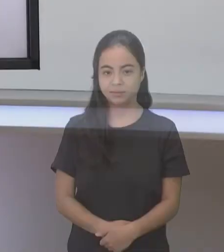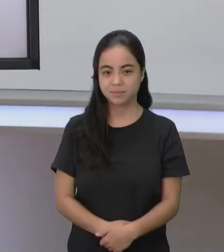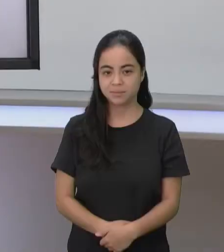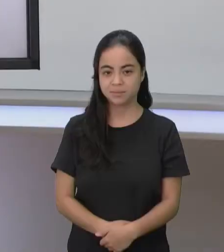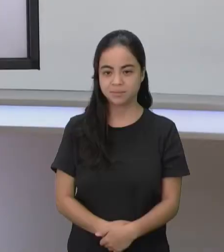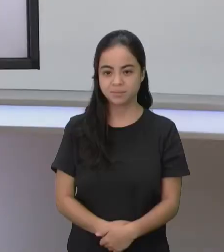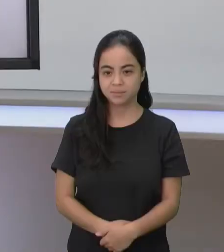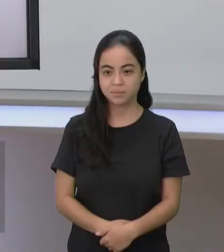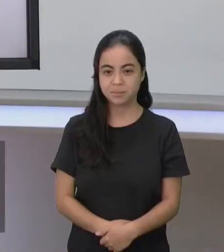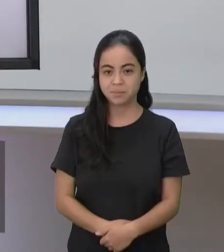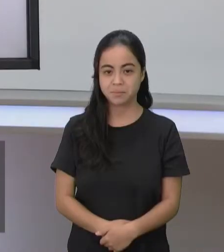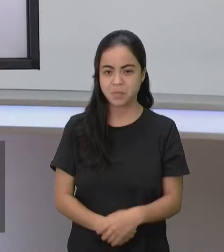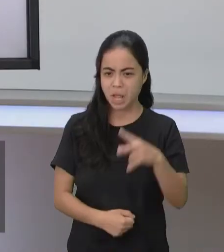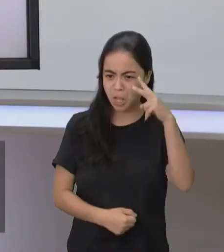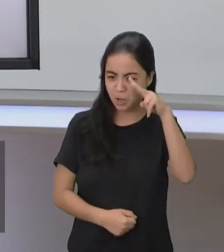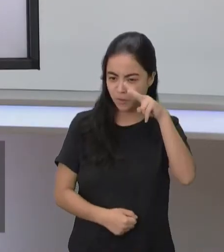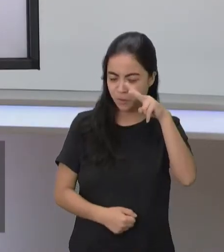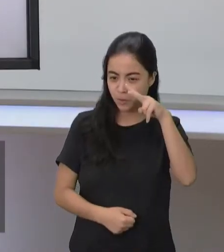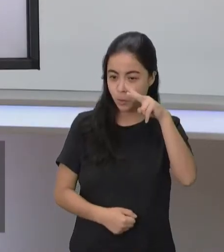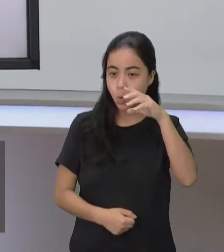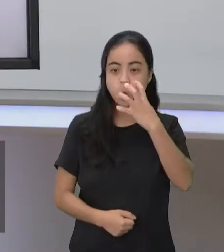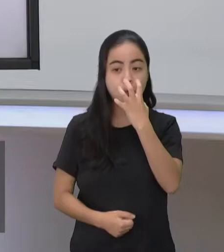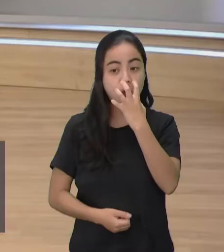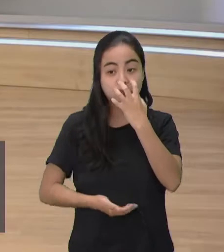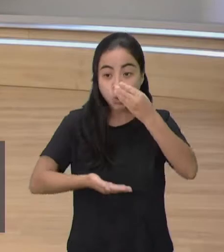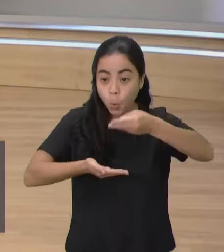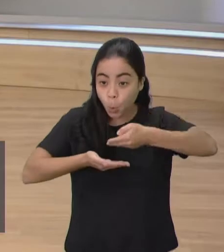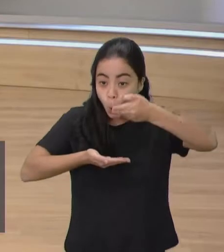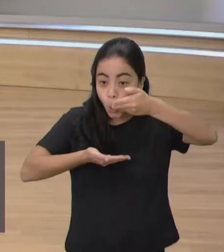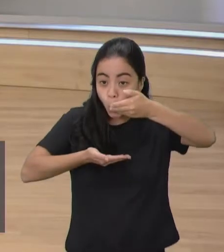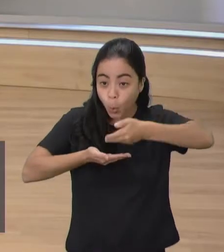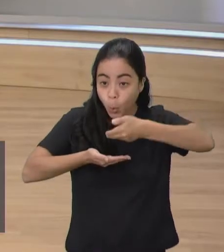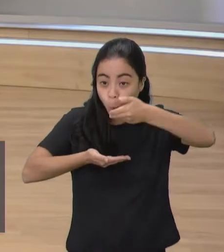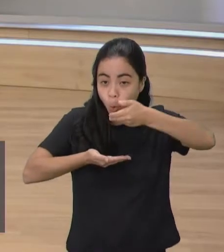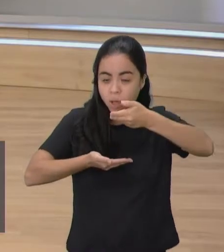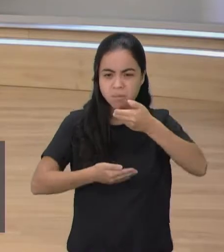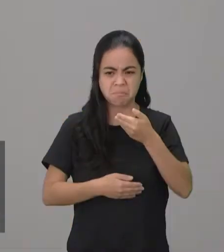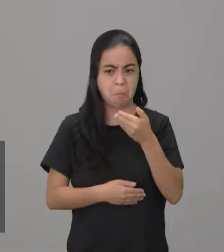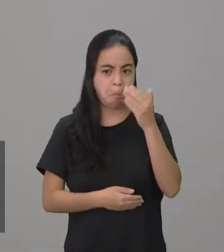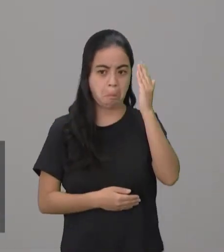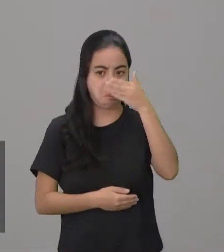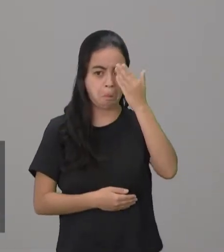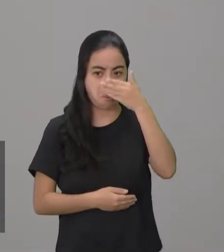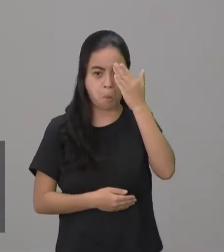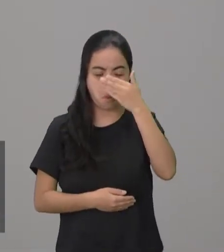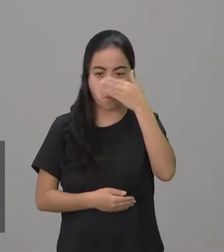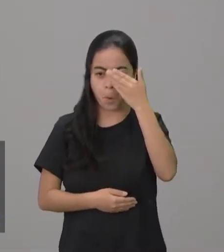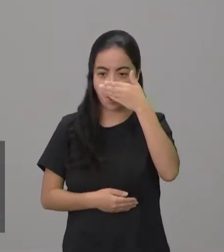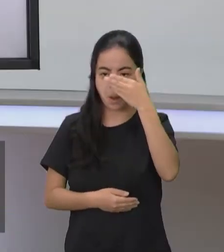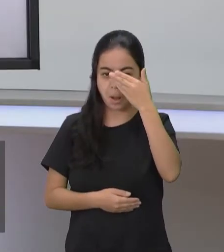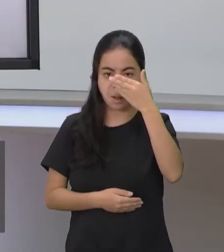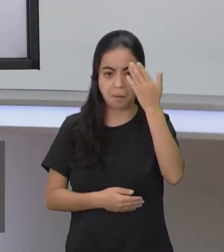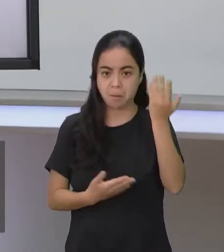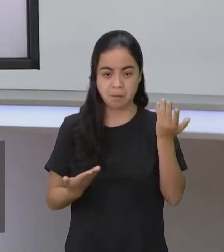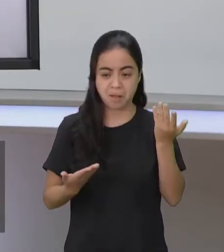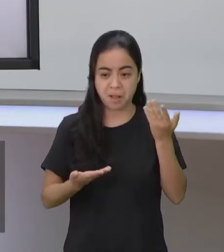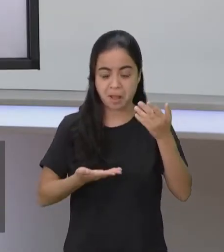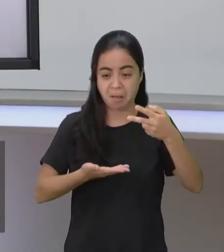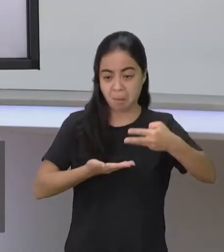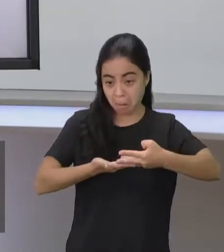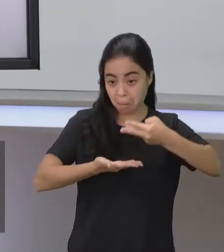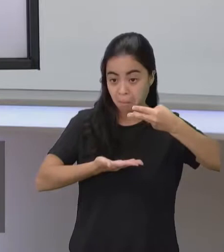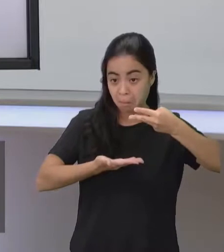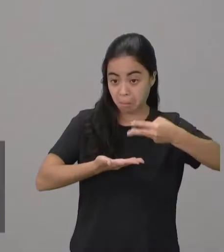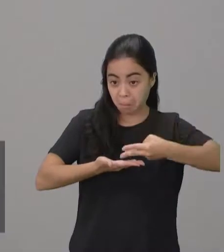Você já viu um cachorrinho comendo... Com a mão? Não, nunca vi. Não, vi agora, né? Um talher, você viu? Um que talher, chique.